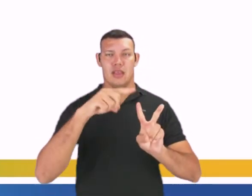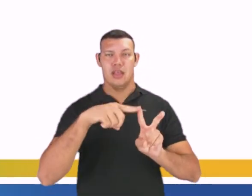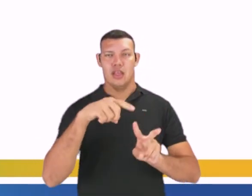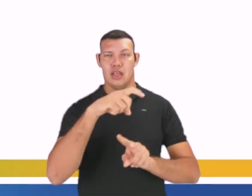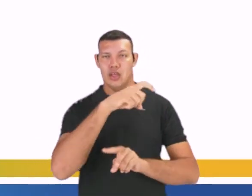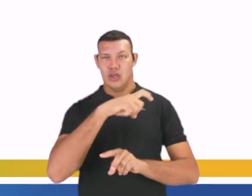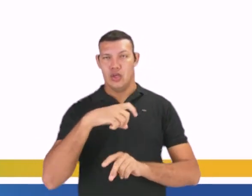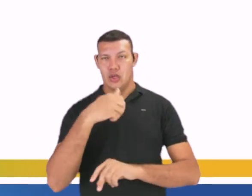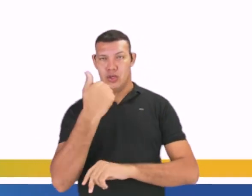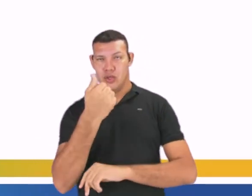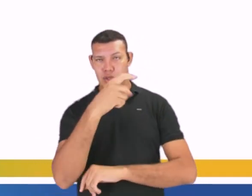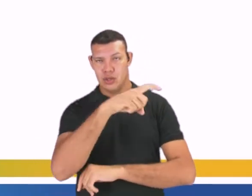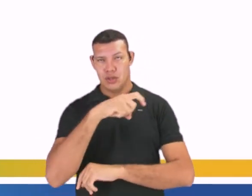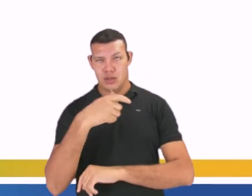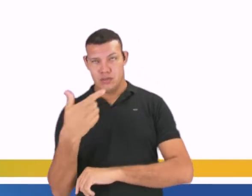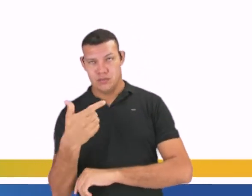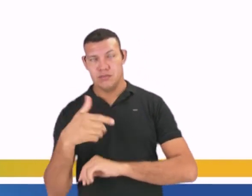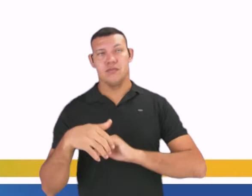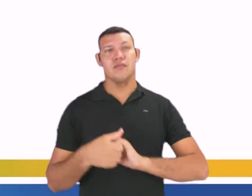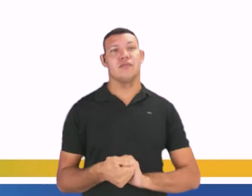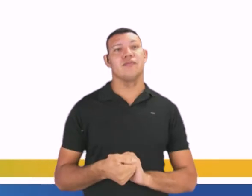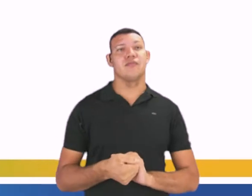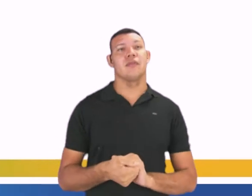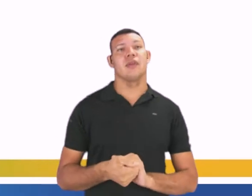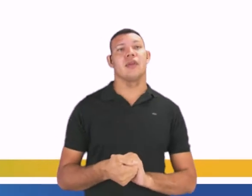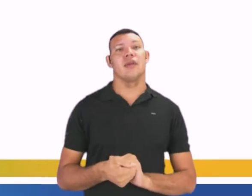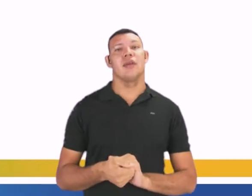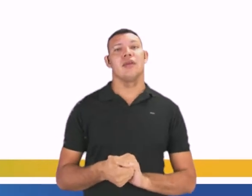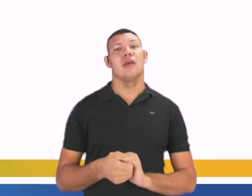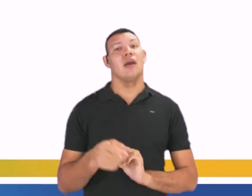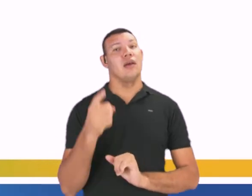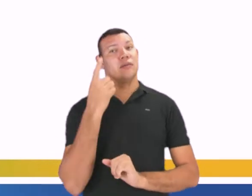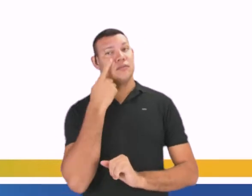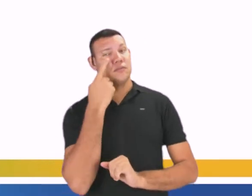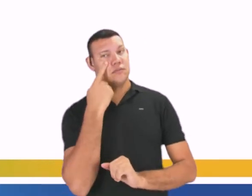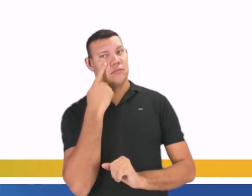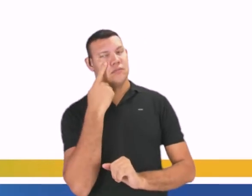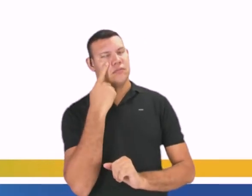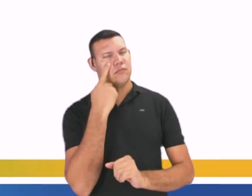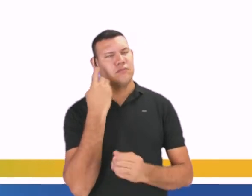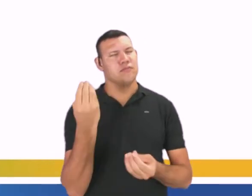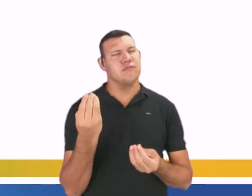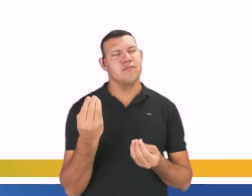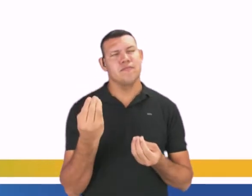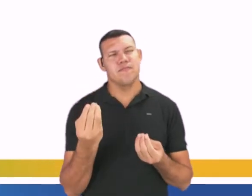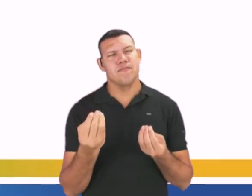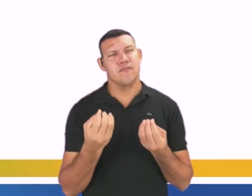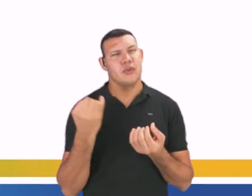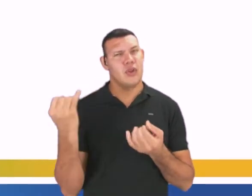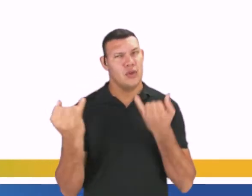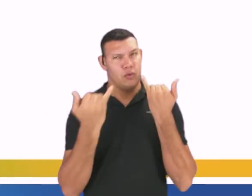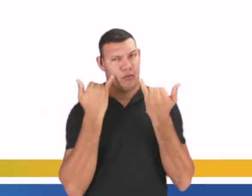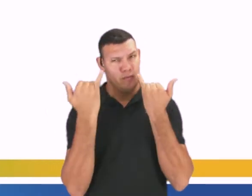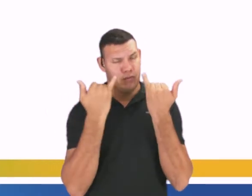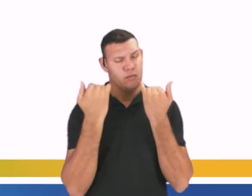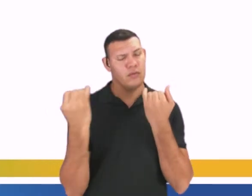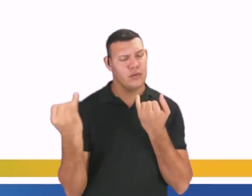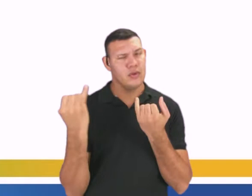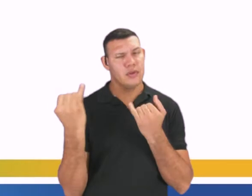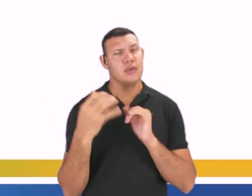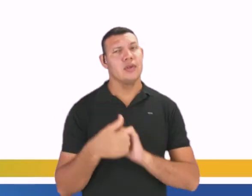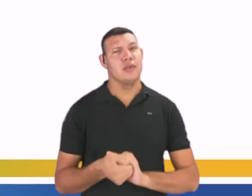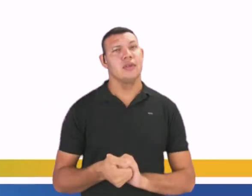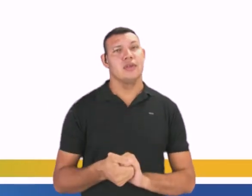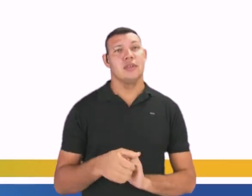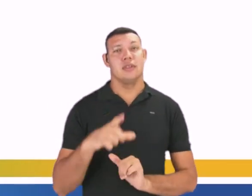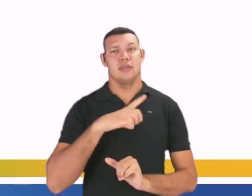estudo das raízes x1 e x2, nós podemos tirar algumas determinações. Primeira, quando nós tivermos